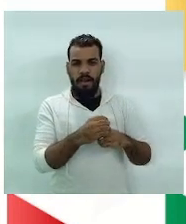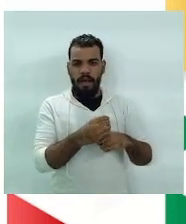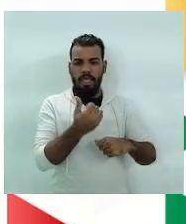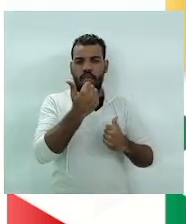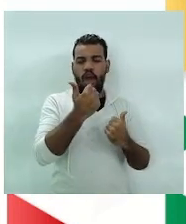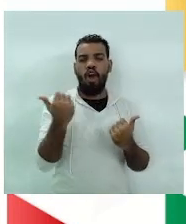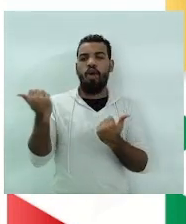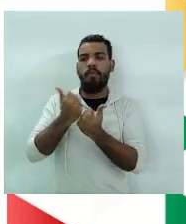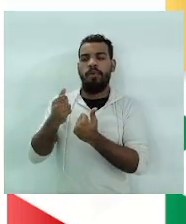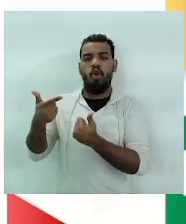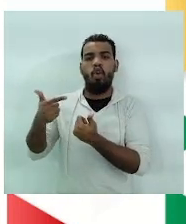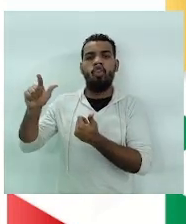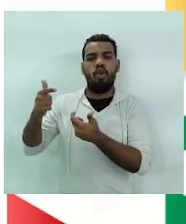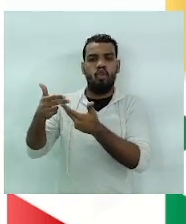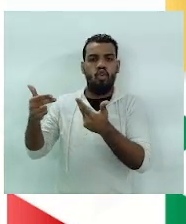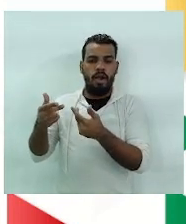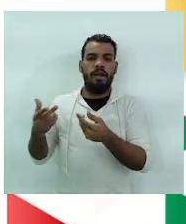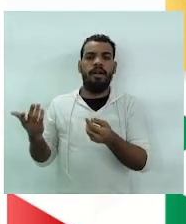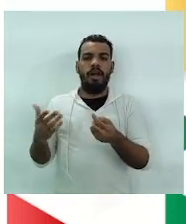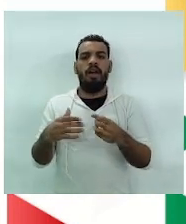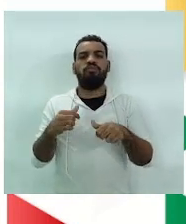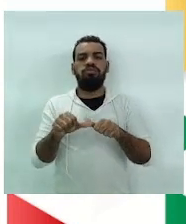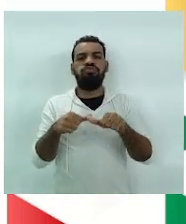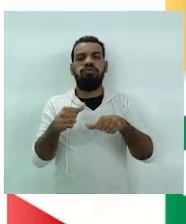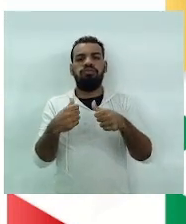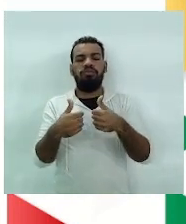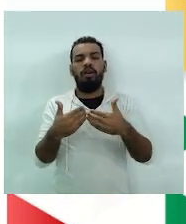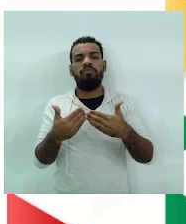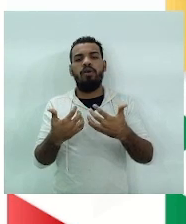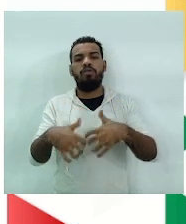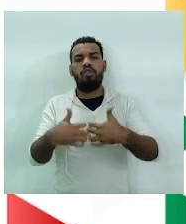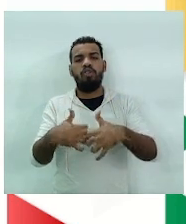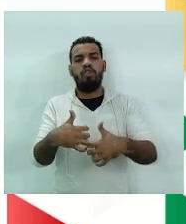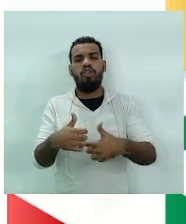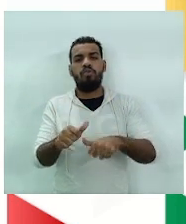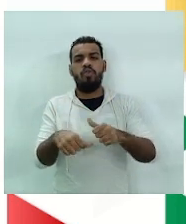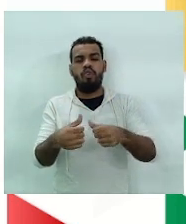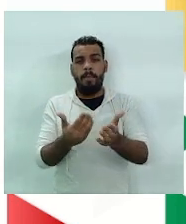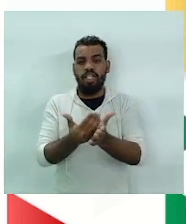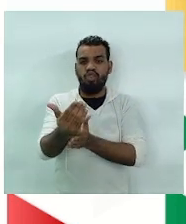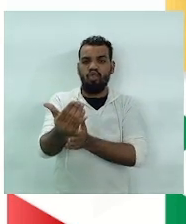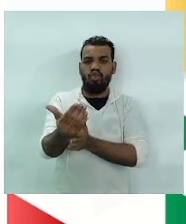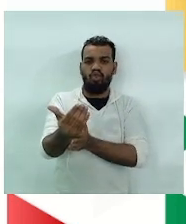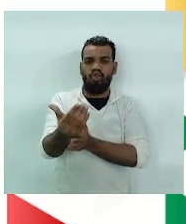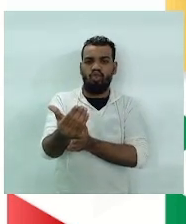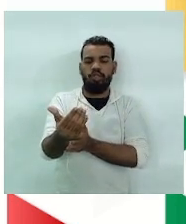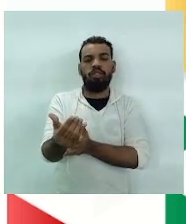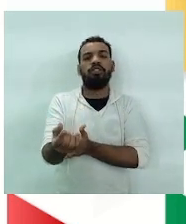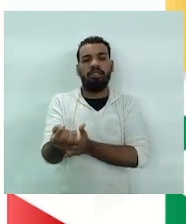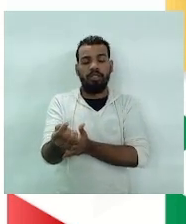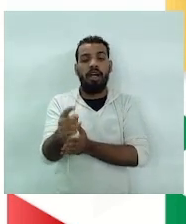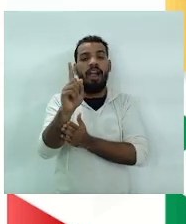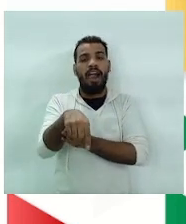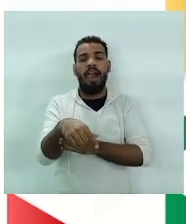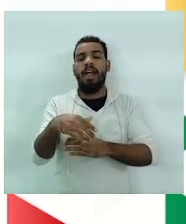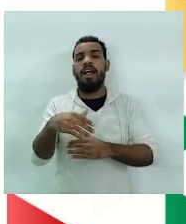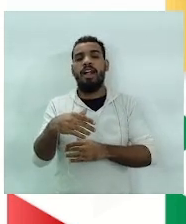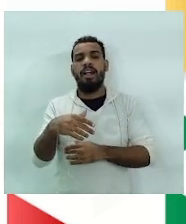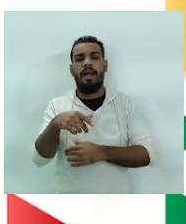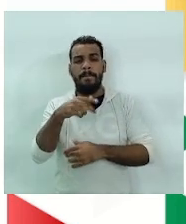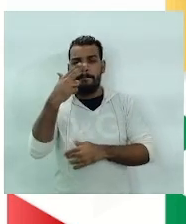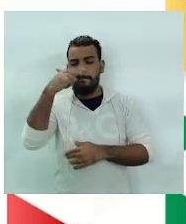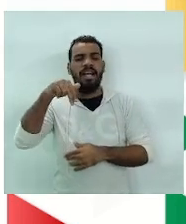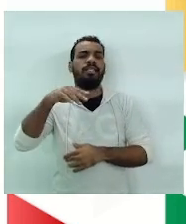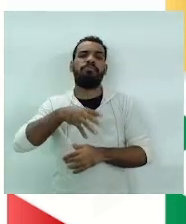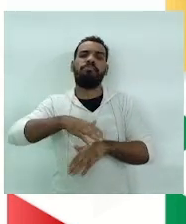mineral. É frequente a manutenção da forma e detalhe do organismo inicial. É o processo mais comum da